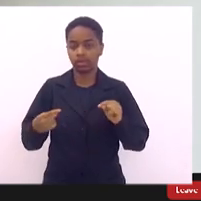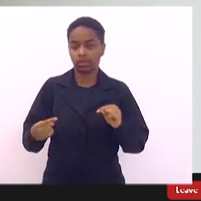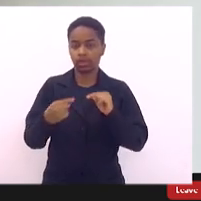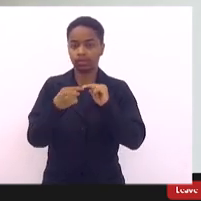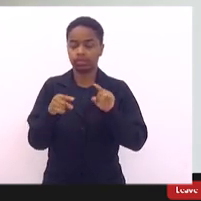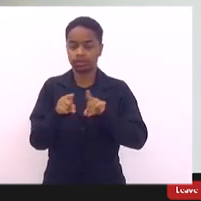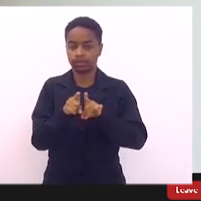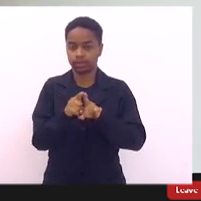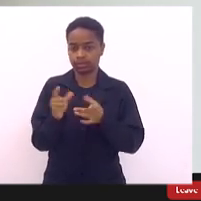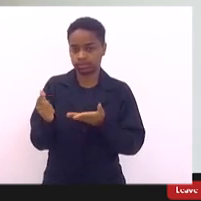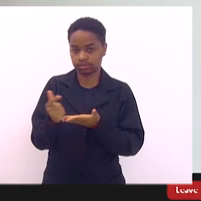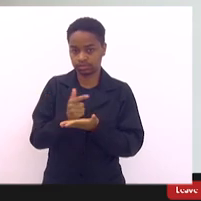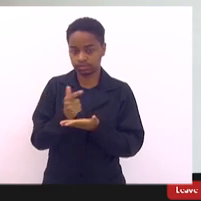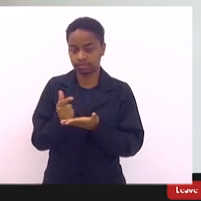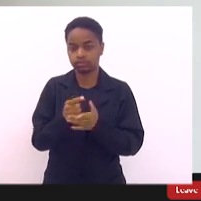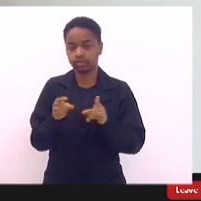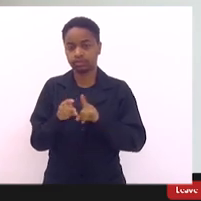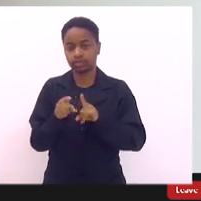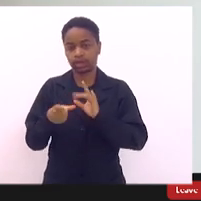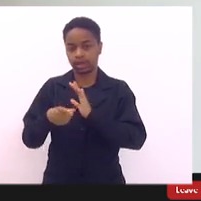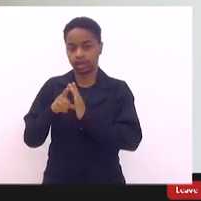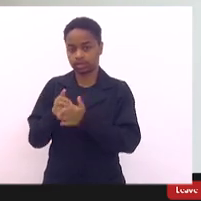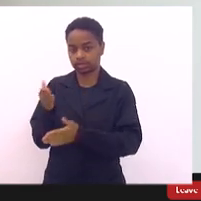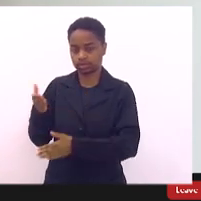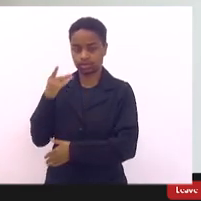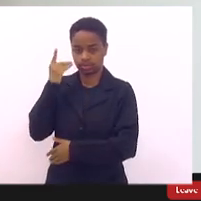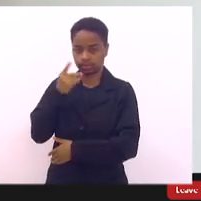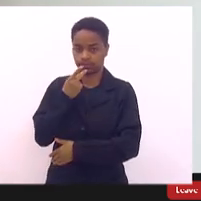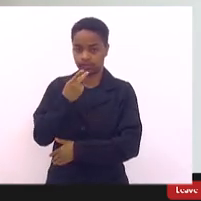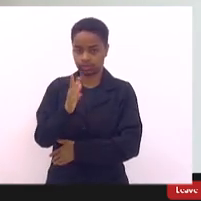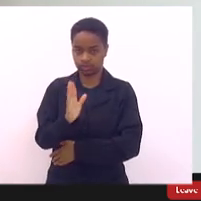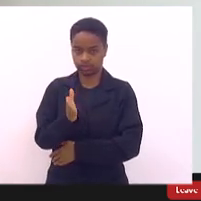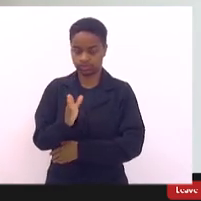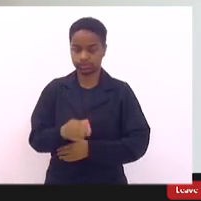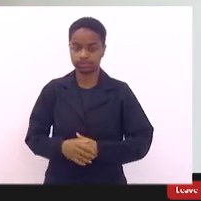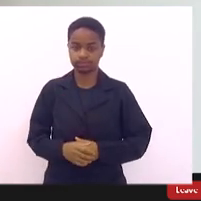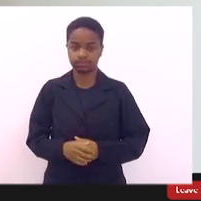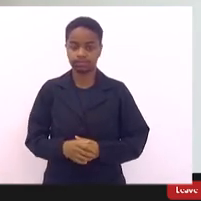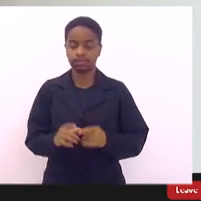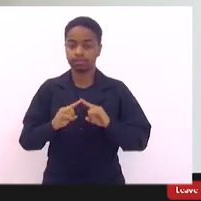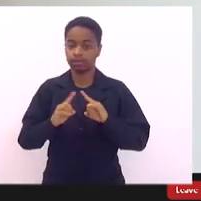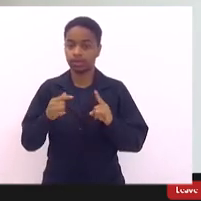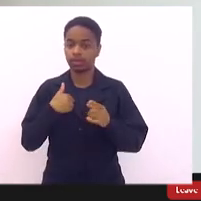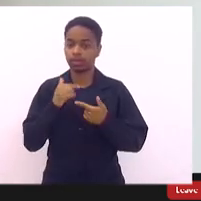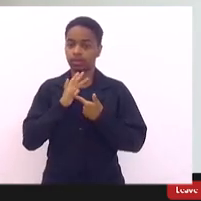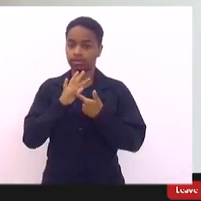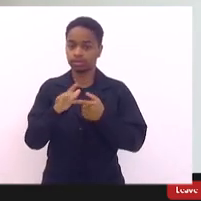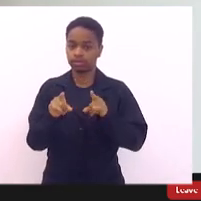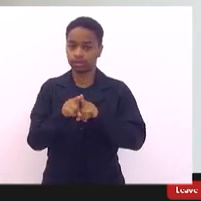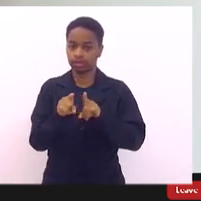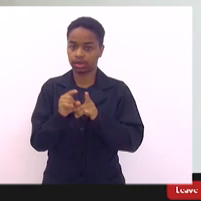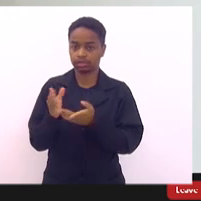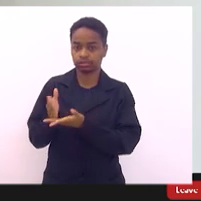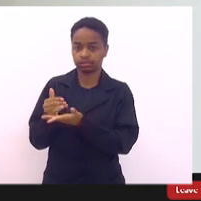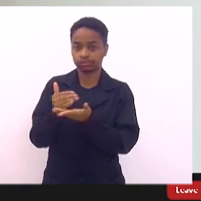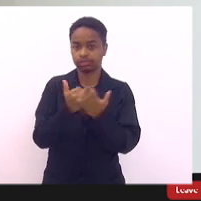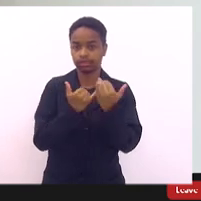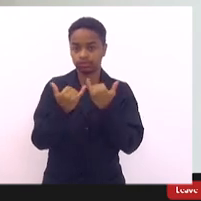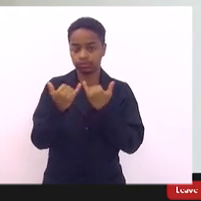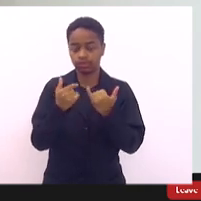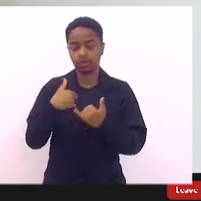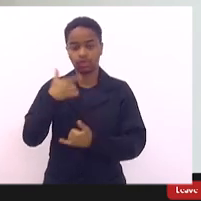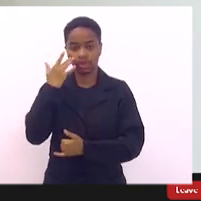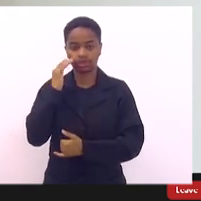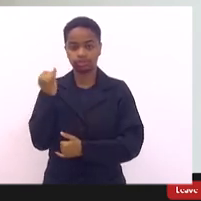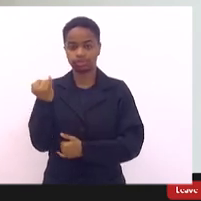livro que foi mencionado pela deputada, mas eu queria mostrar alguns dados também, que eu acho que são importantes para situar